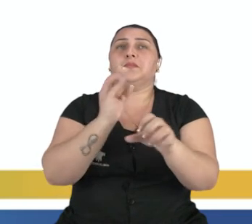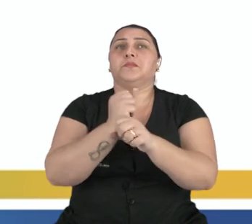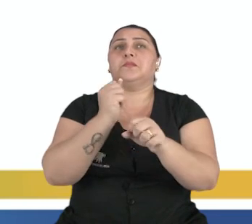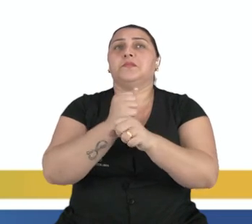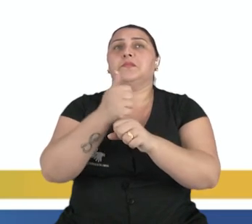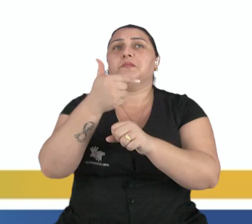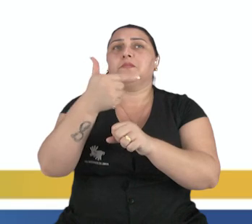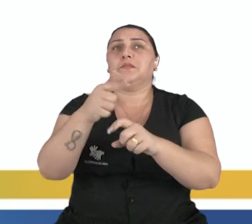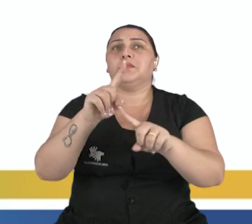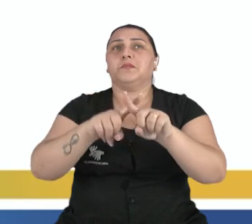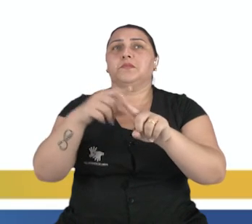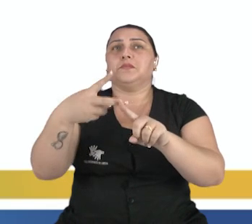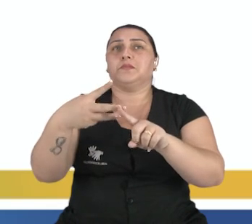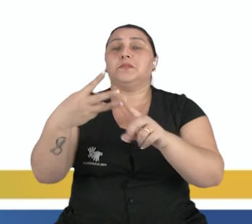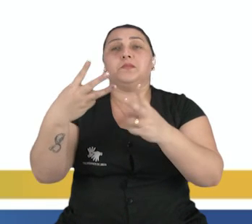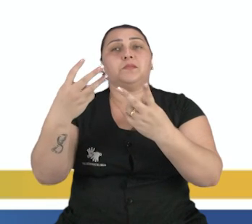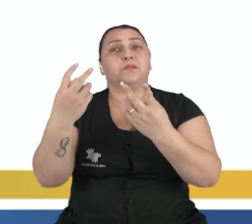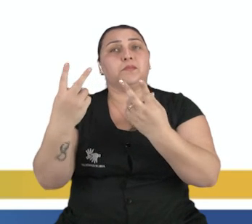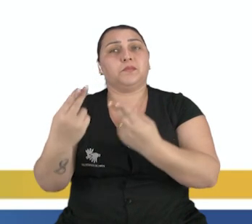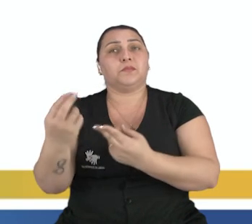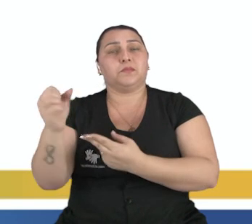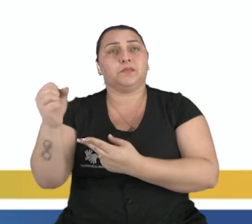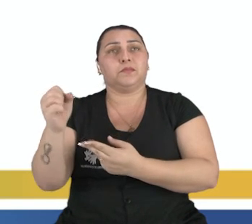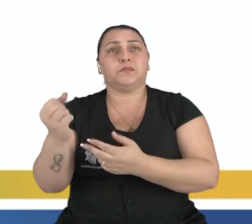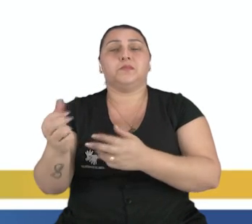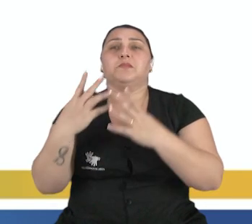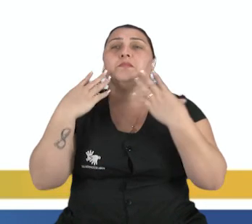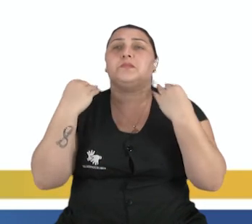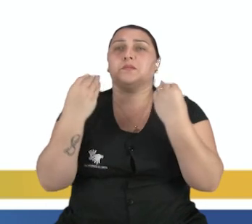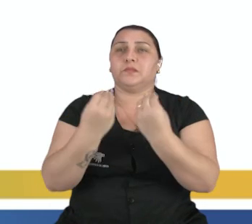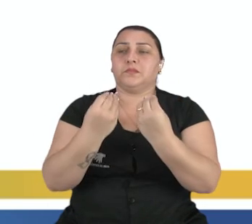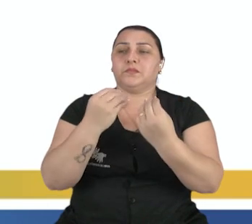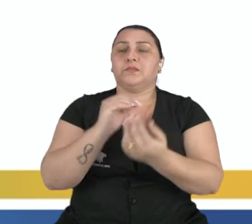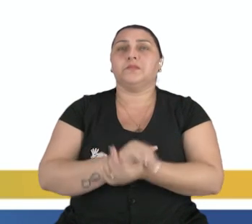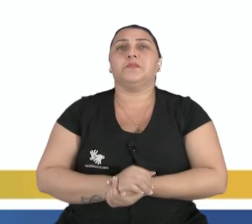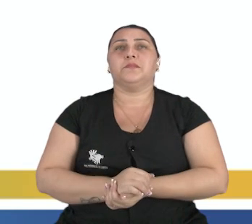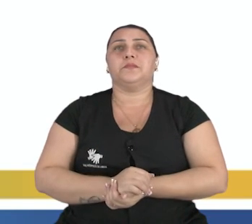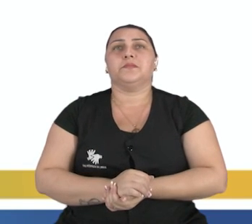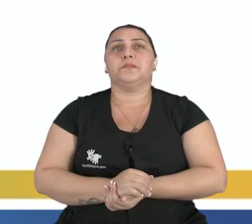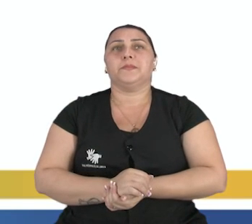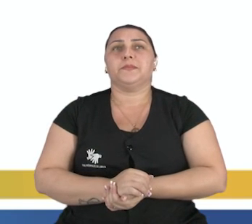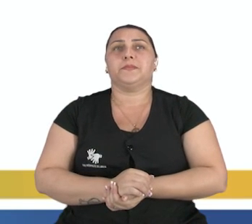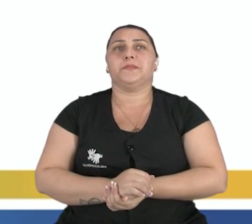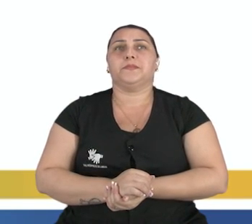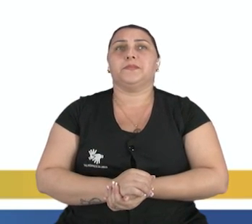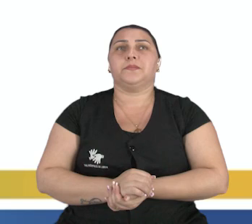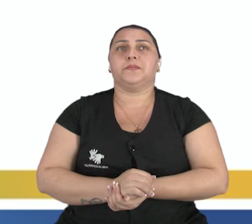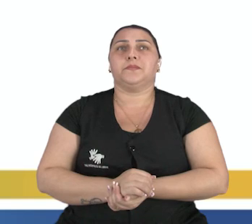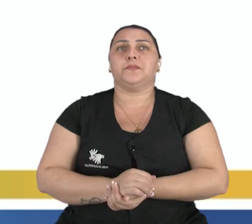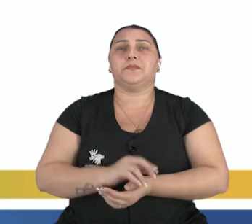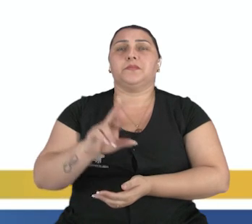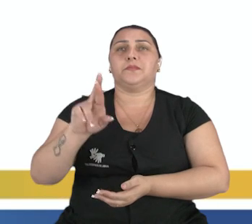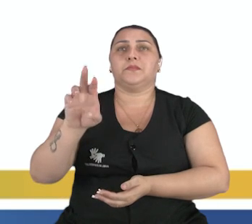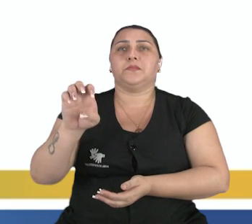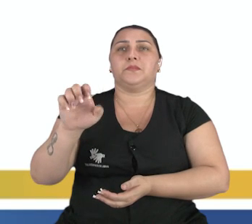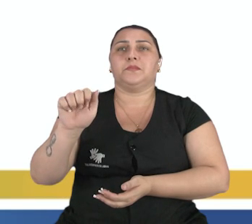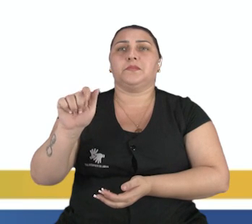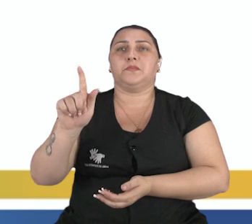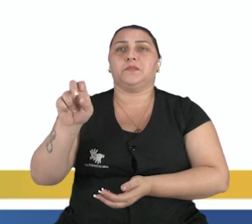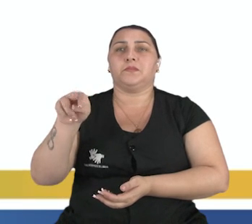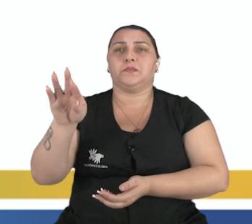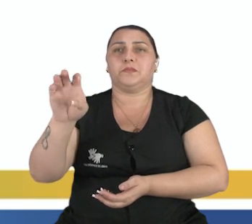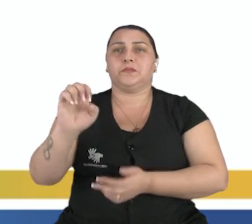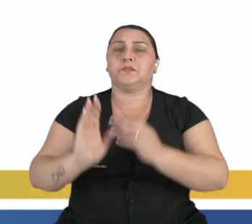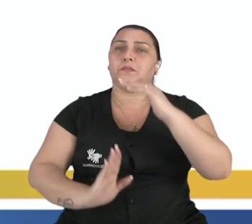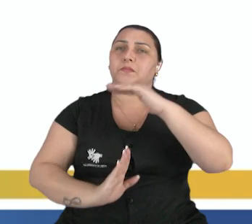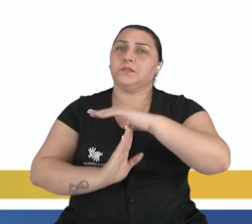com 2 vezes 3 mols dessa substância aqui. Então, nós temos que os reagentes, a